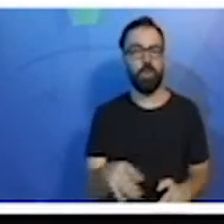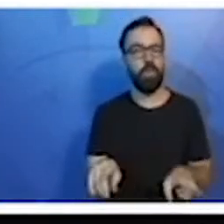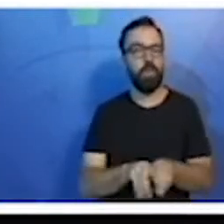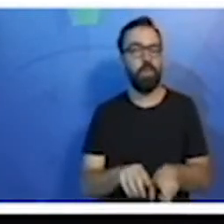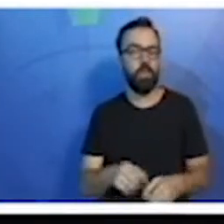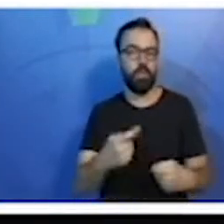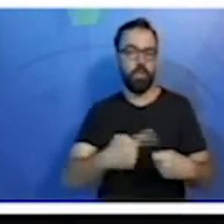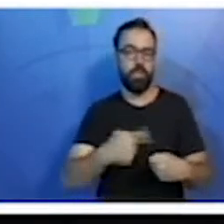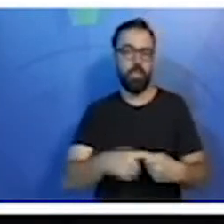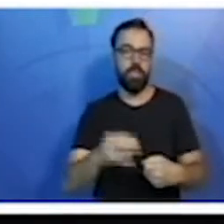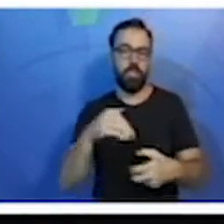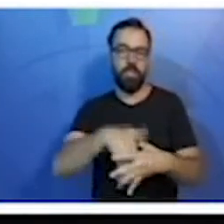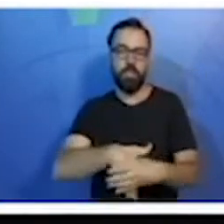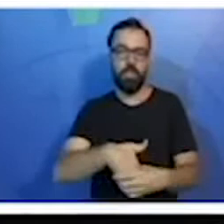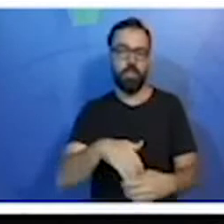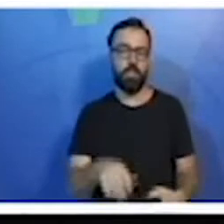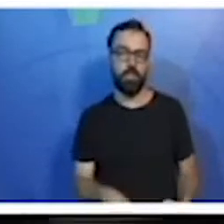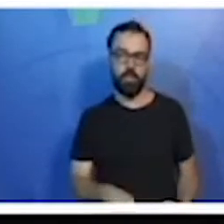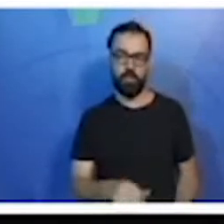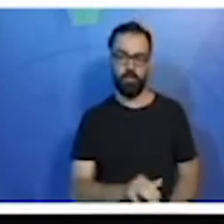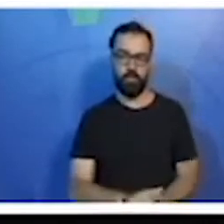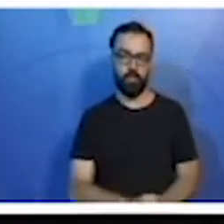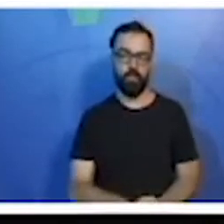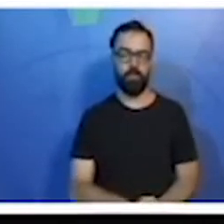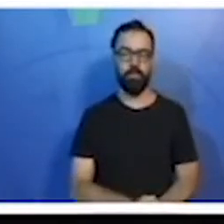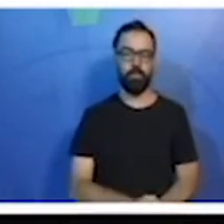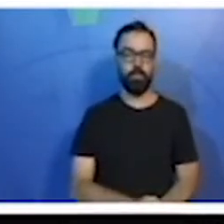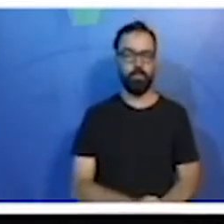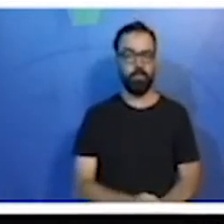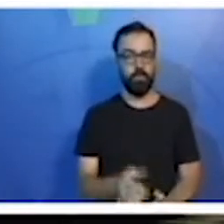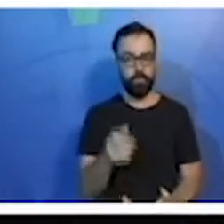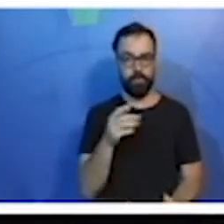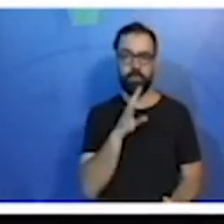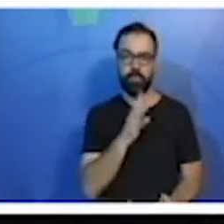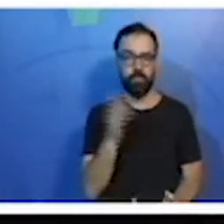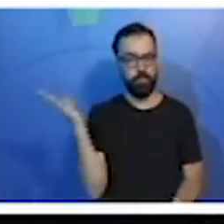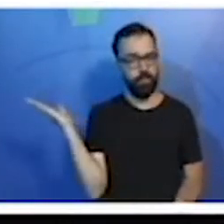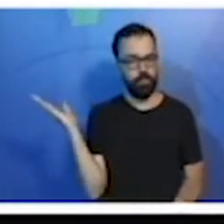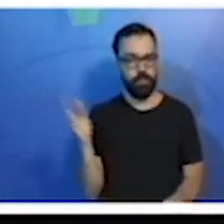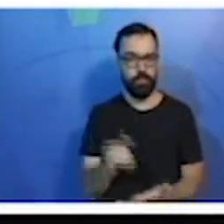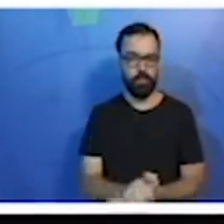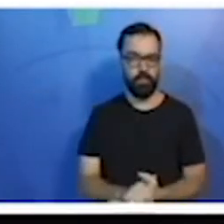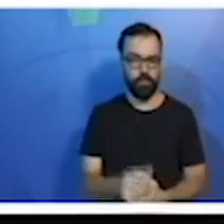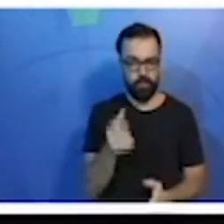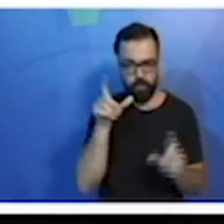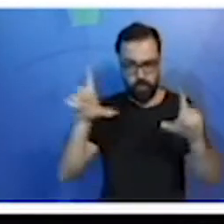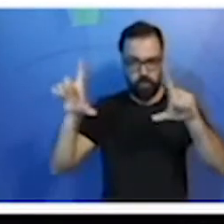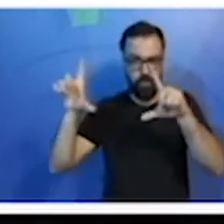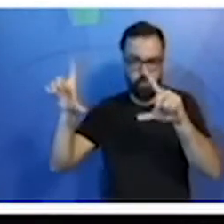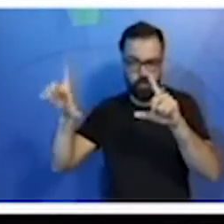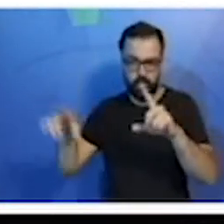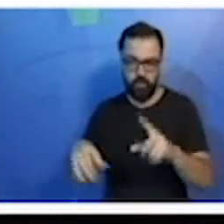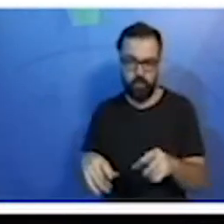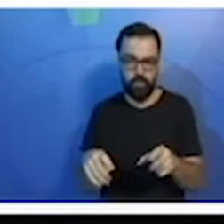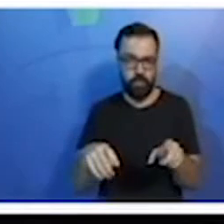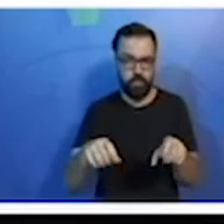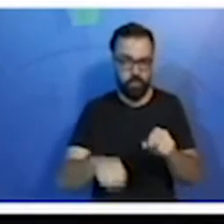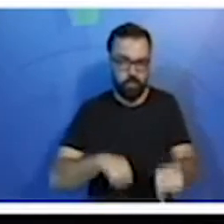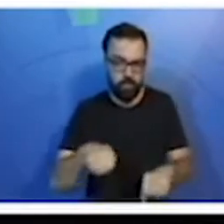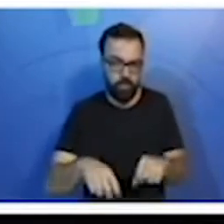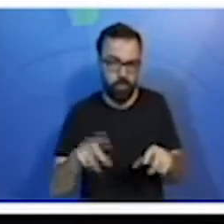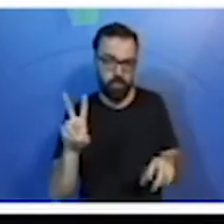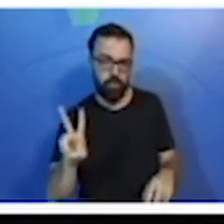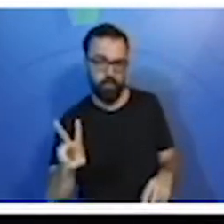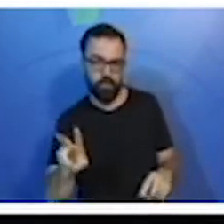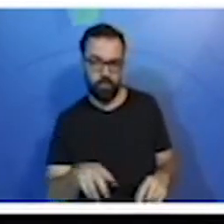cidade e os obstáculos existentes dentro da zona urbana vamos conhecer alguns deles estão aqui ó nessa imagem nós vamos aqui duas bicicletas